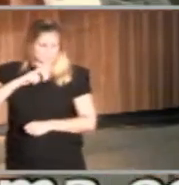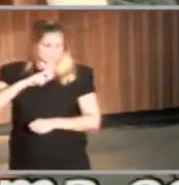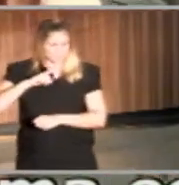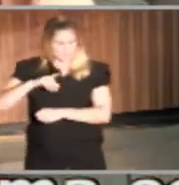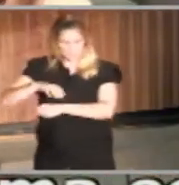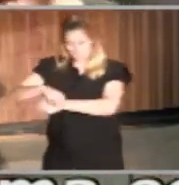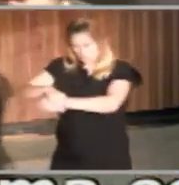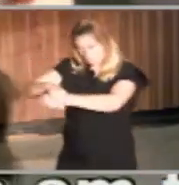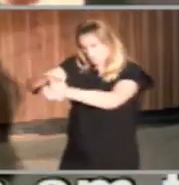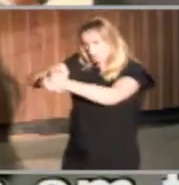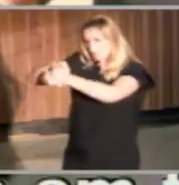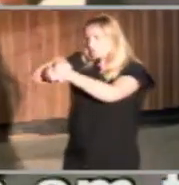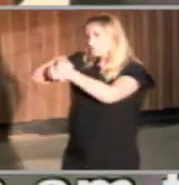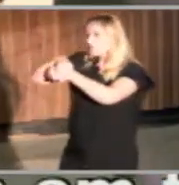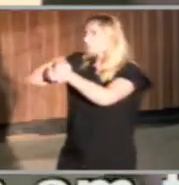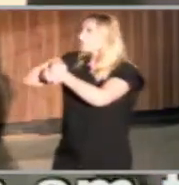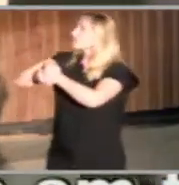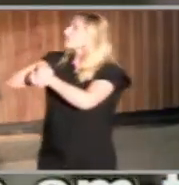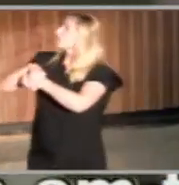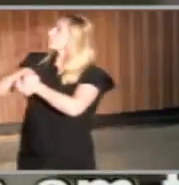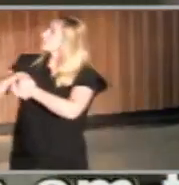alma está